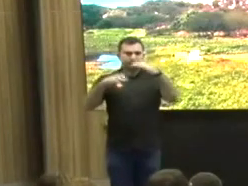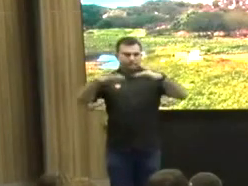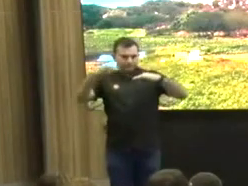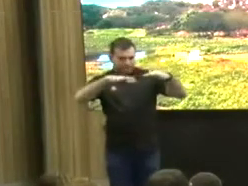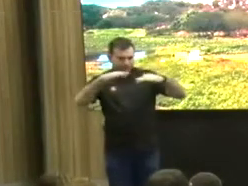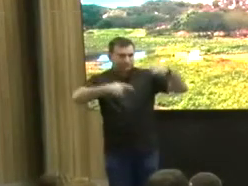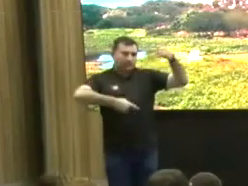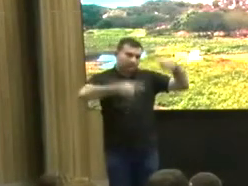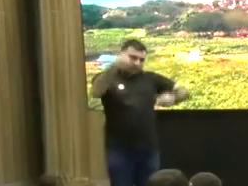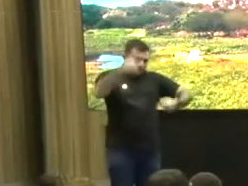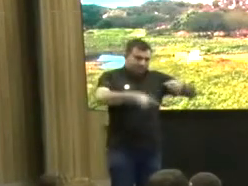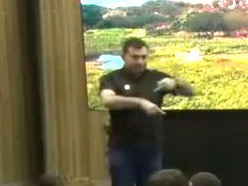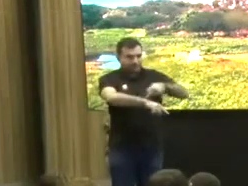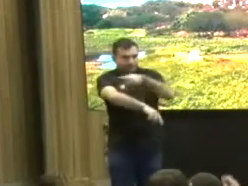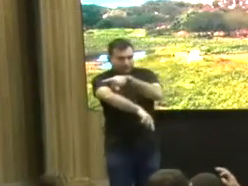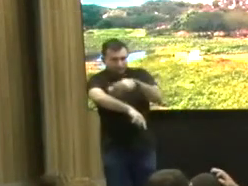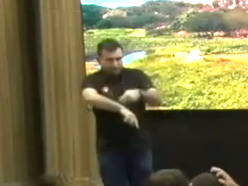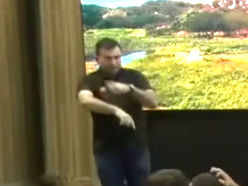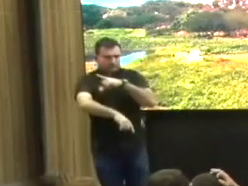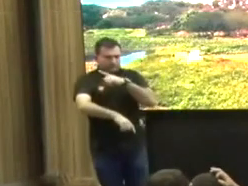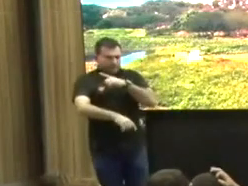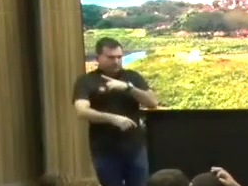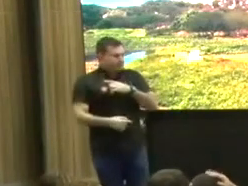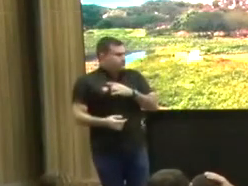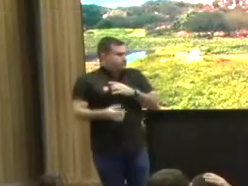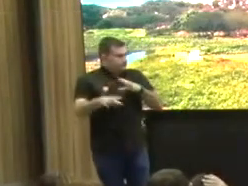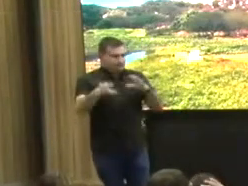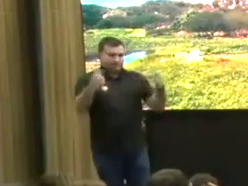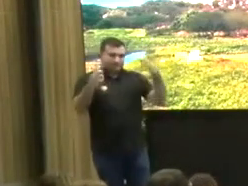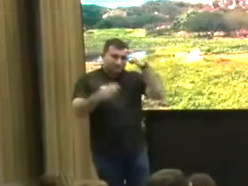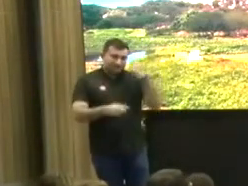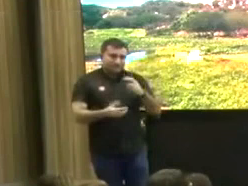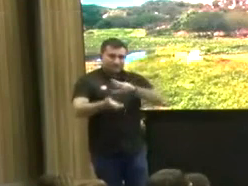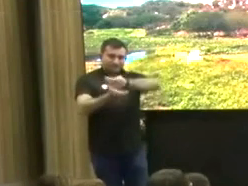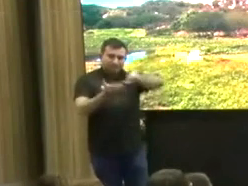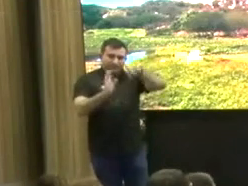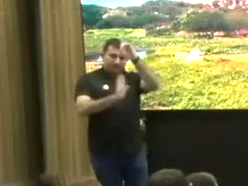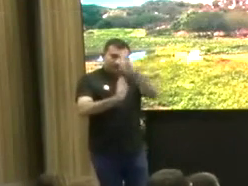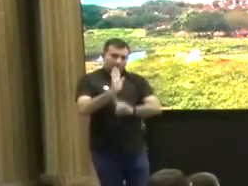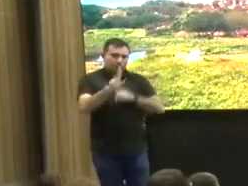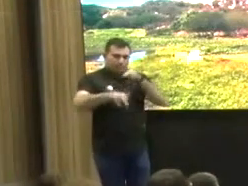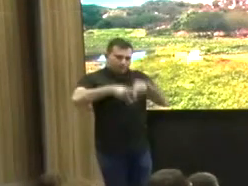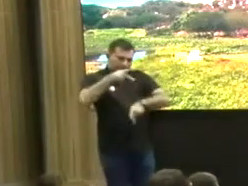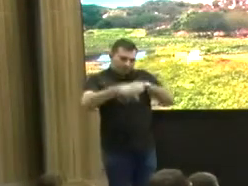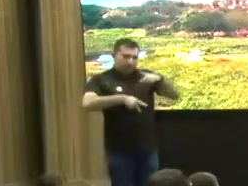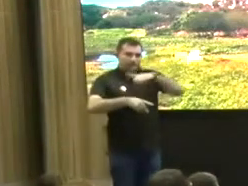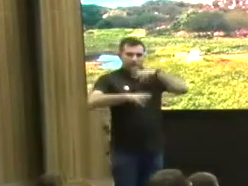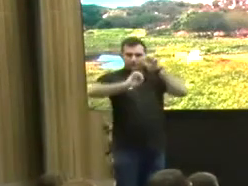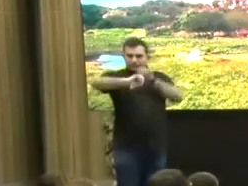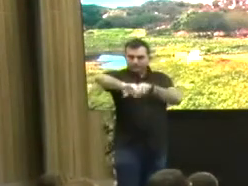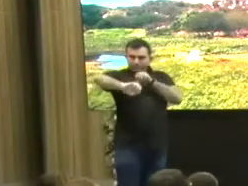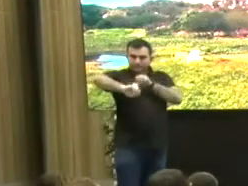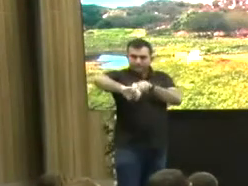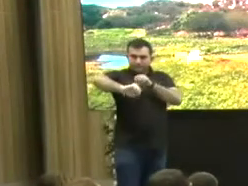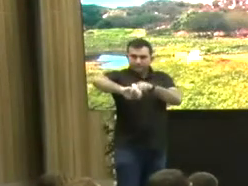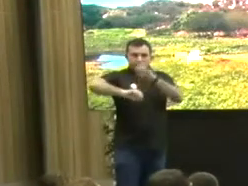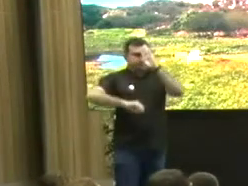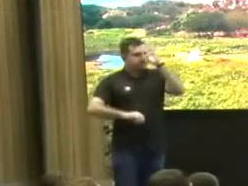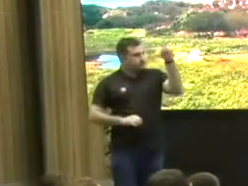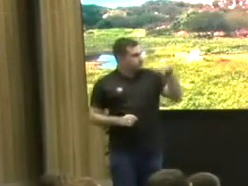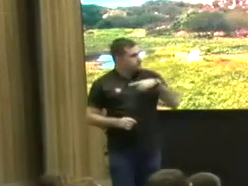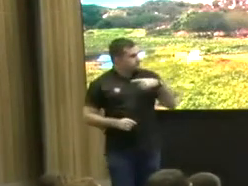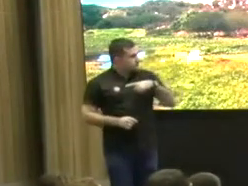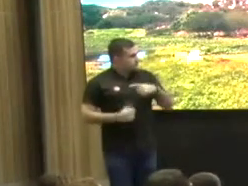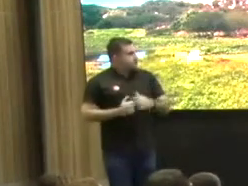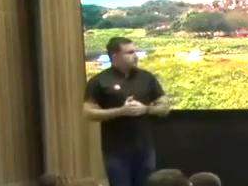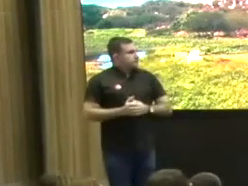afirmação das culturas e do direito dos povos a ter sua educação. Daí eu